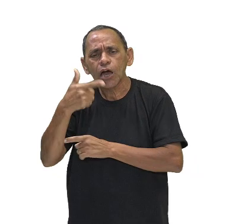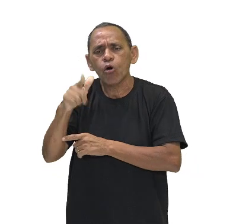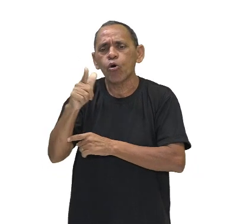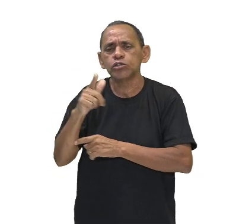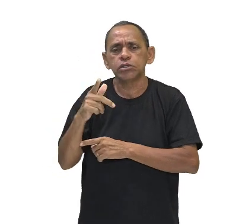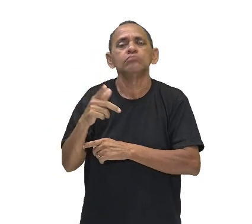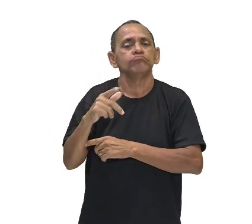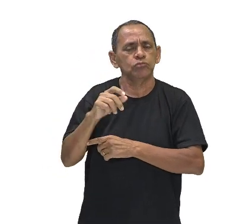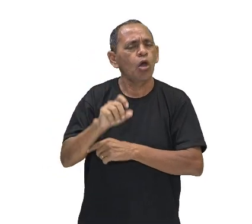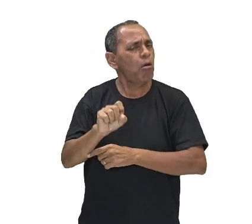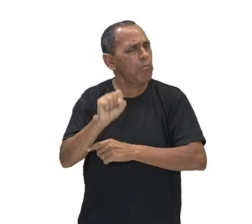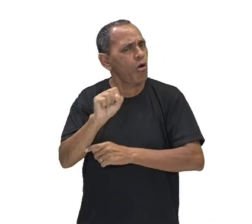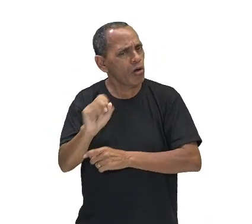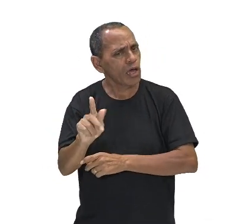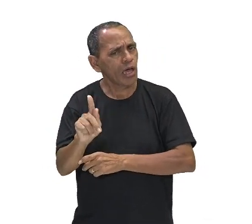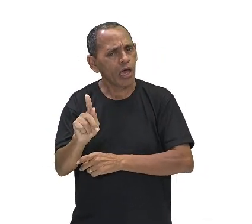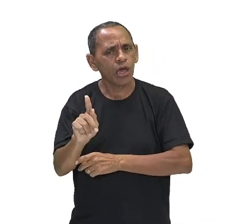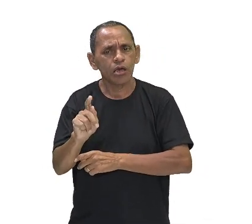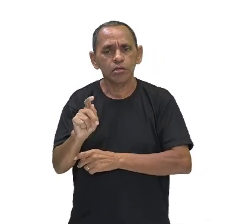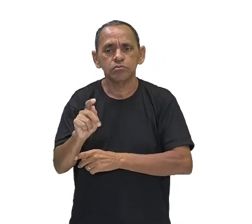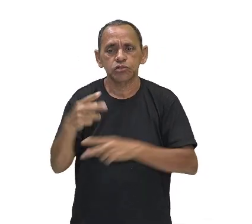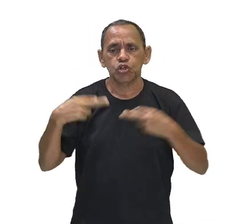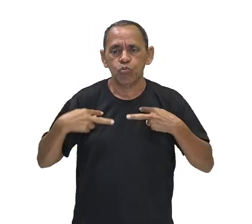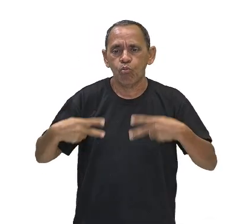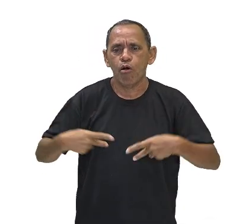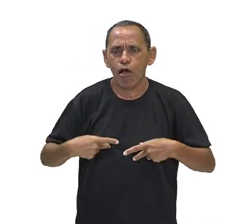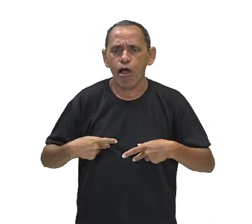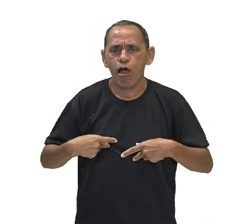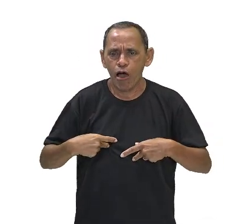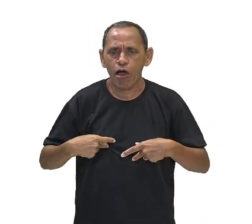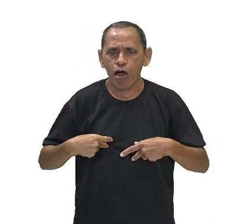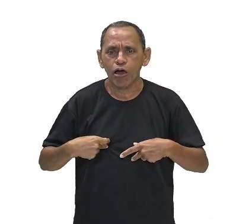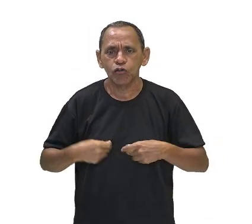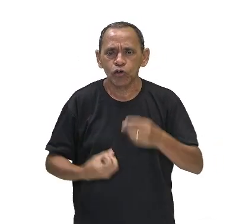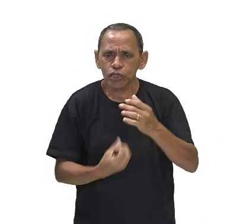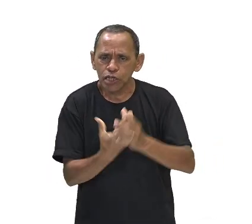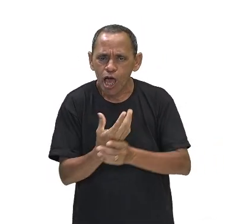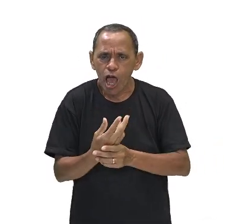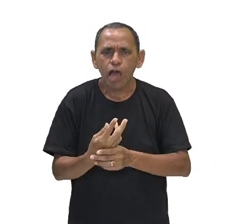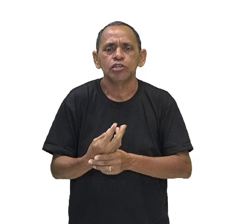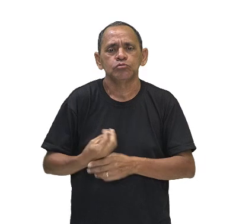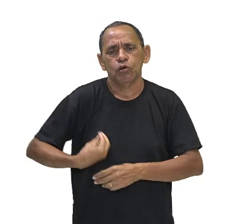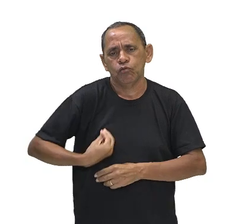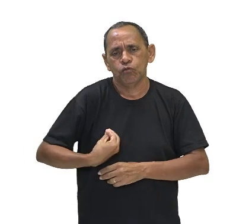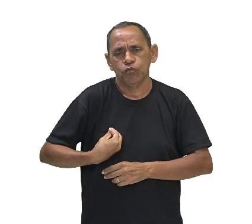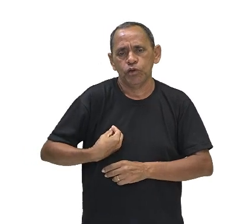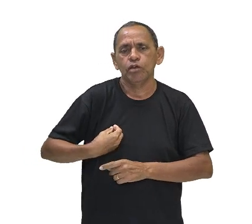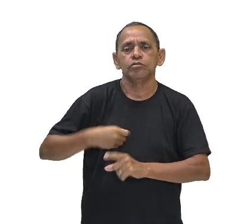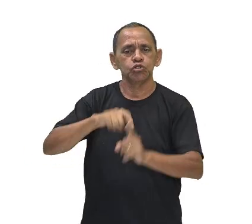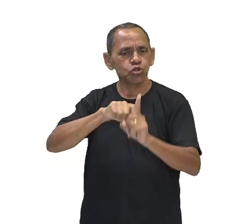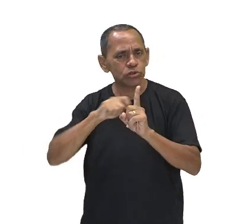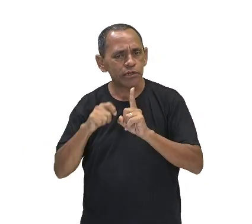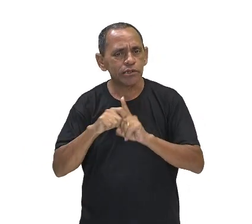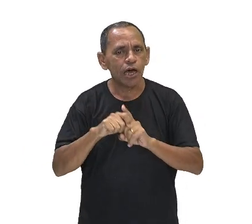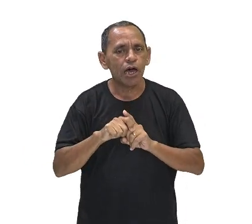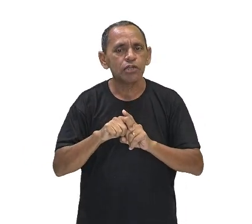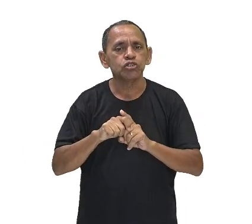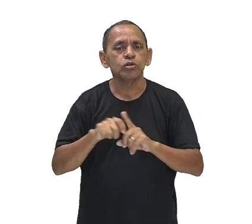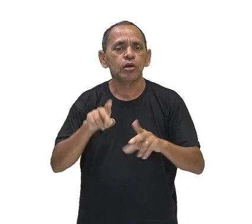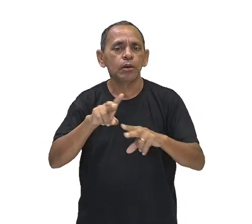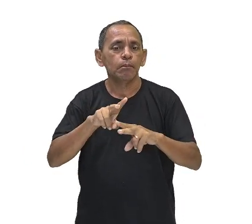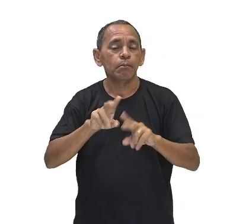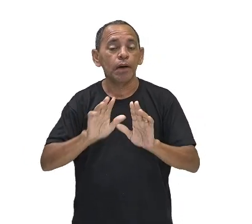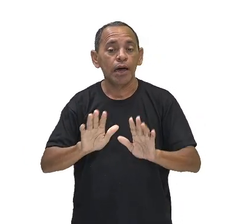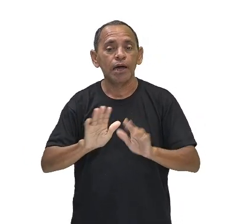viver em sociedade, mas por conta da religiosidade de Agostinho, ele criou